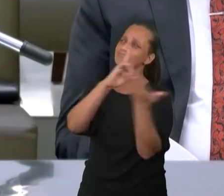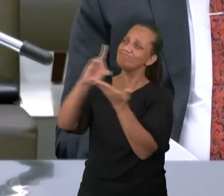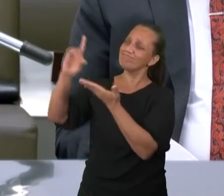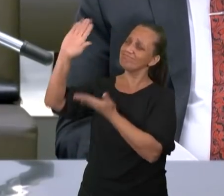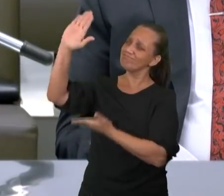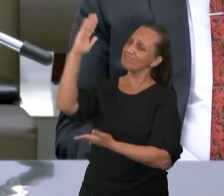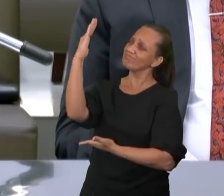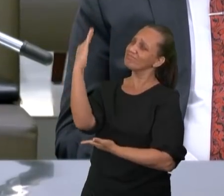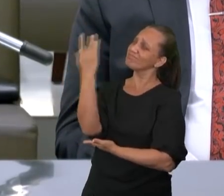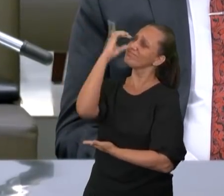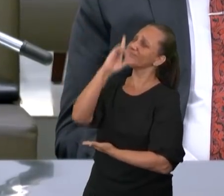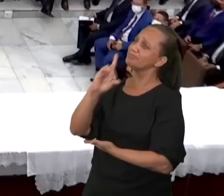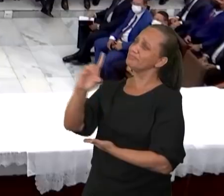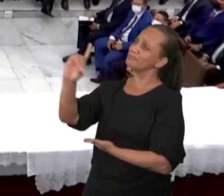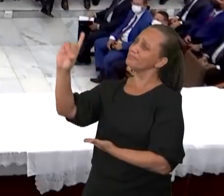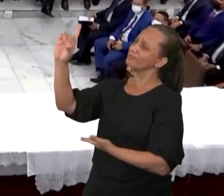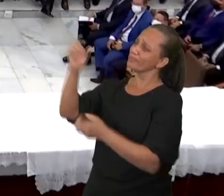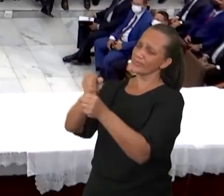do crente.